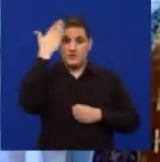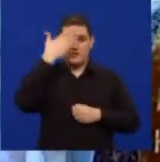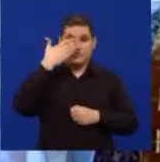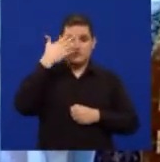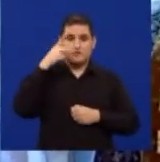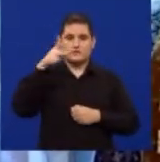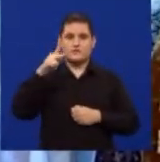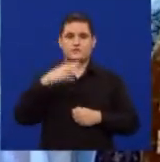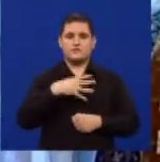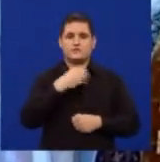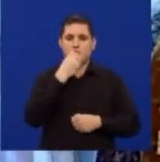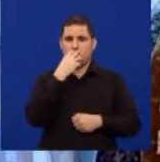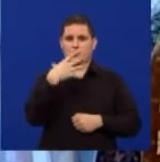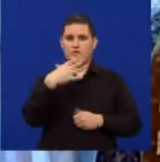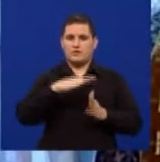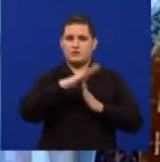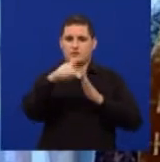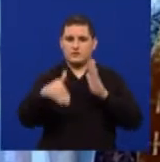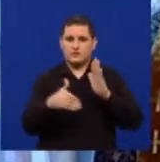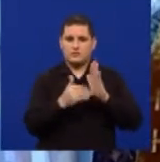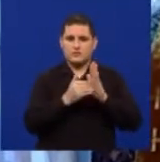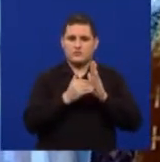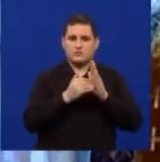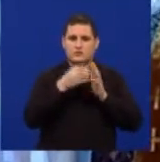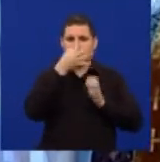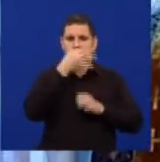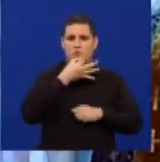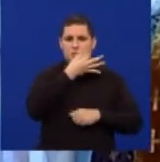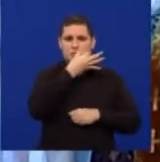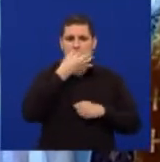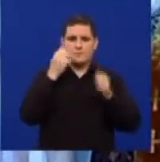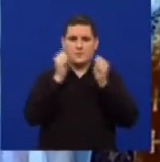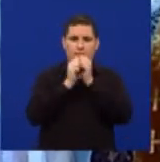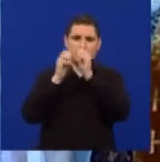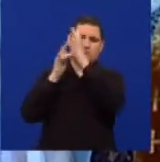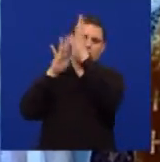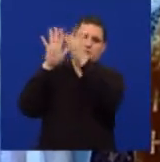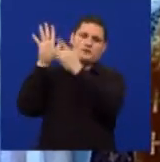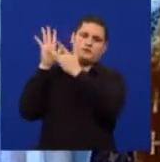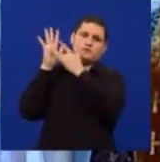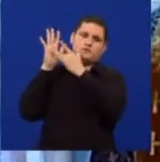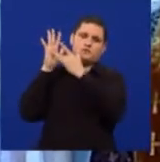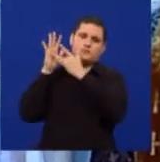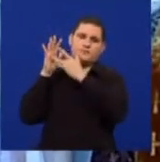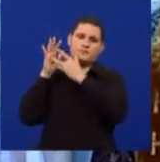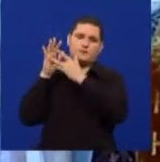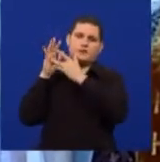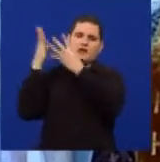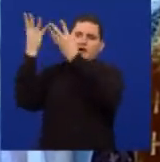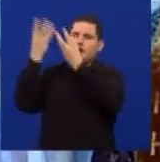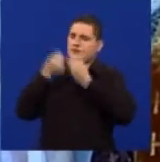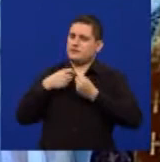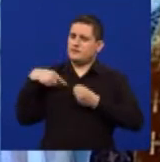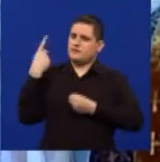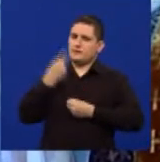da comunhão de todos com Cristo. Escutai na vossa misericórdia as nossas